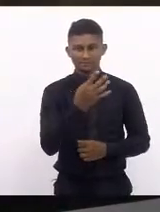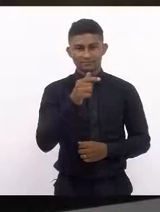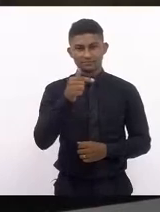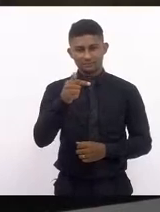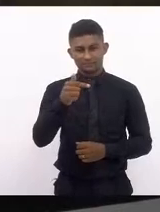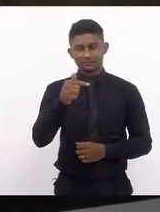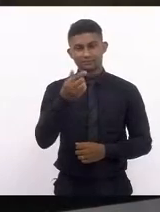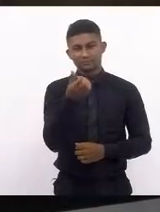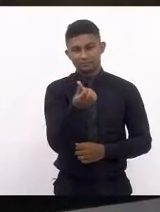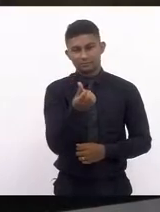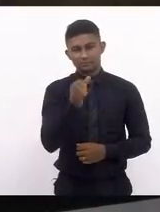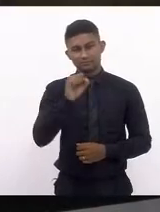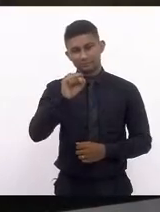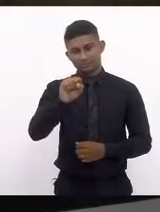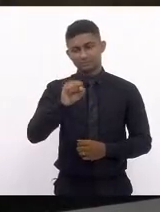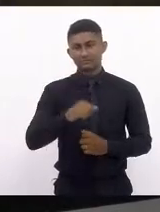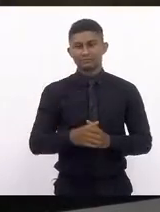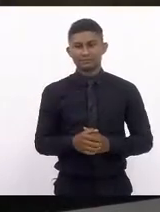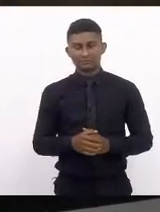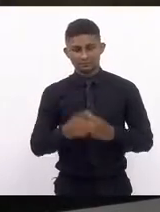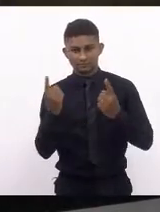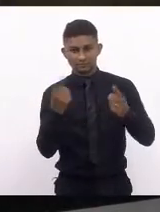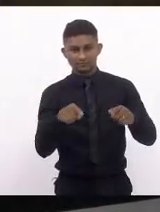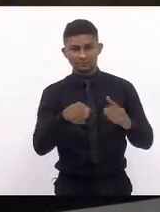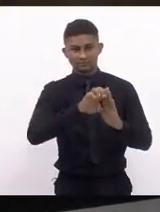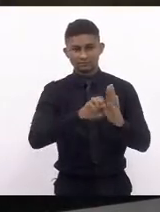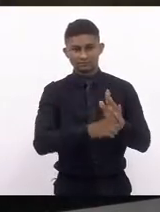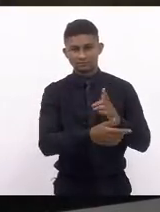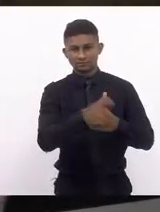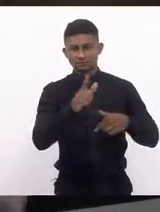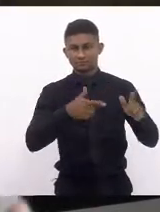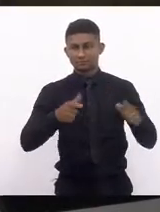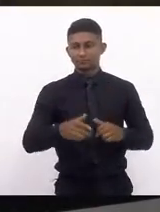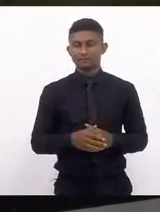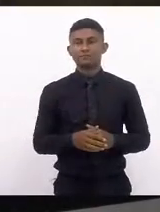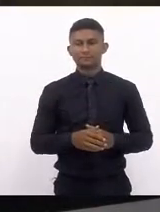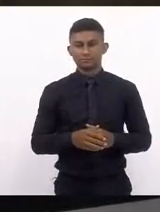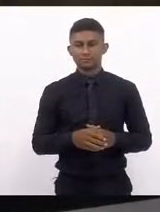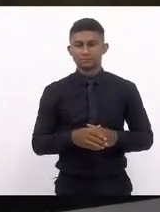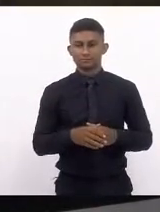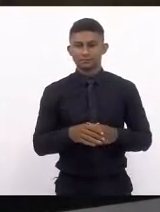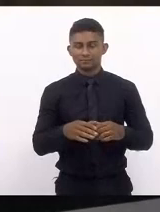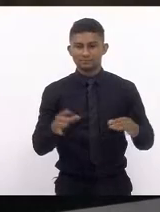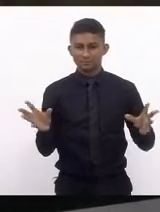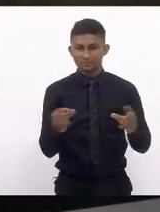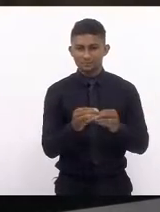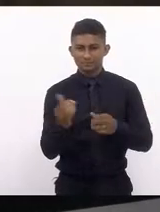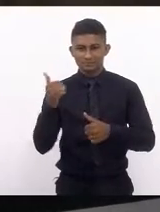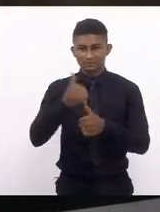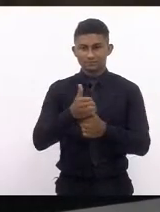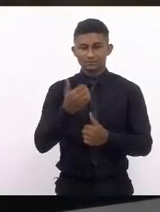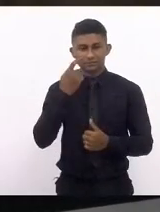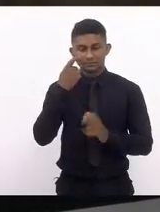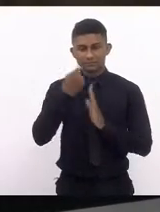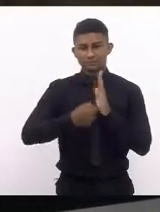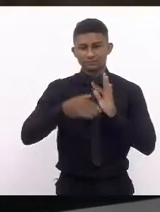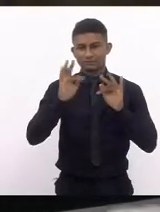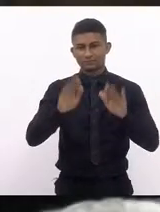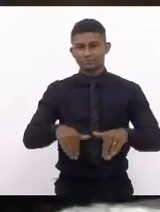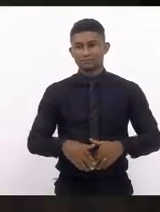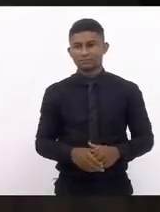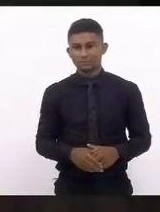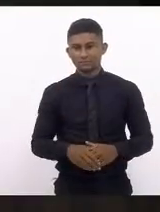7 6 e 8 contratadas é mais ou menos concluindo o substitutivo o final de redação